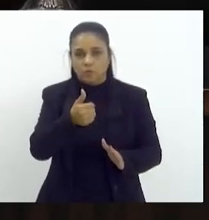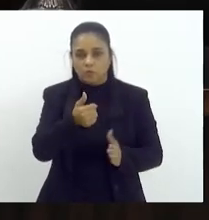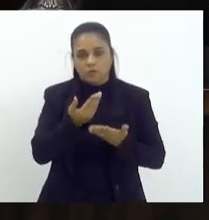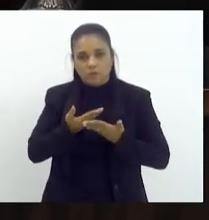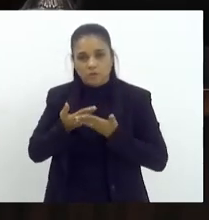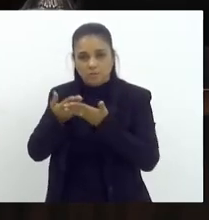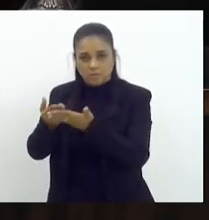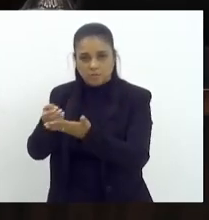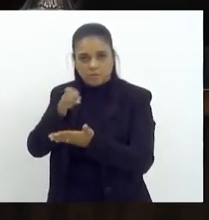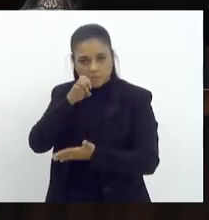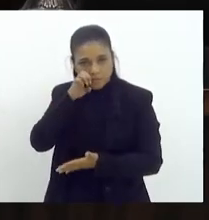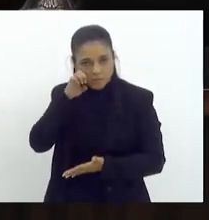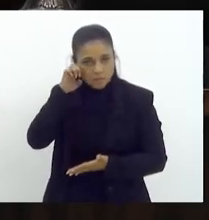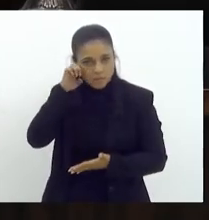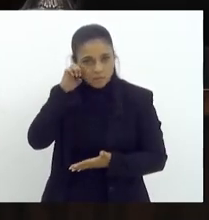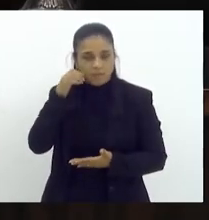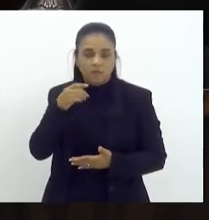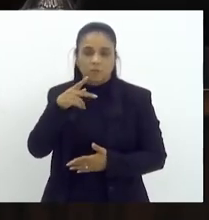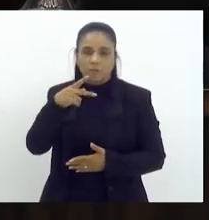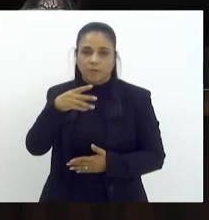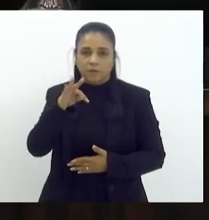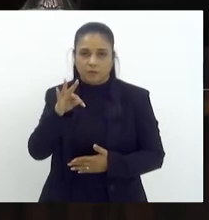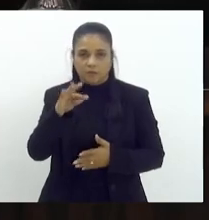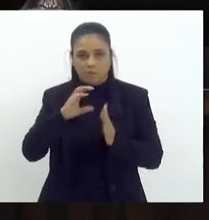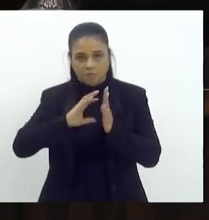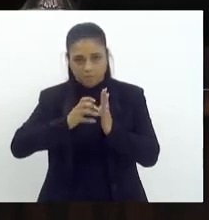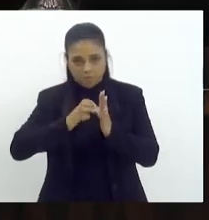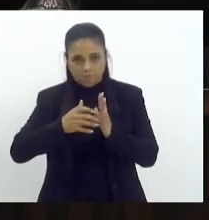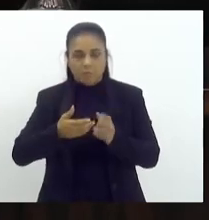deputada Érica takimoto pelo PT